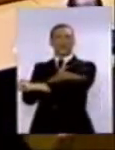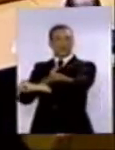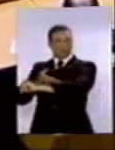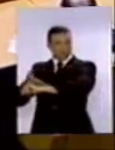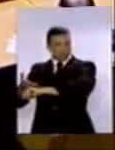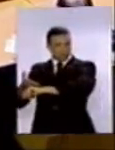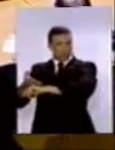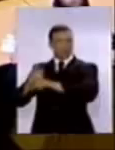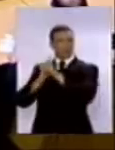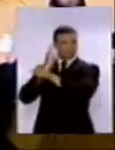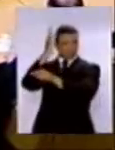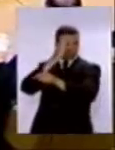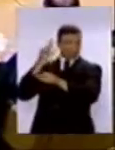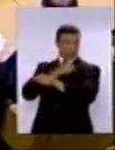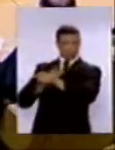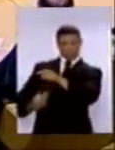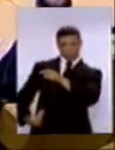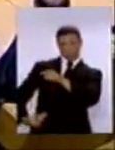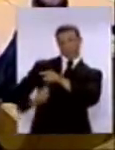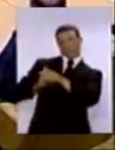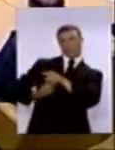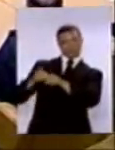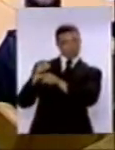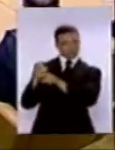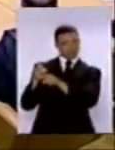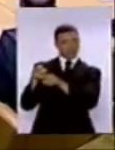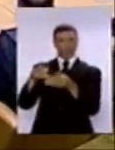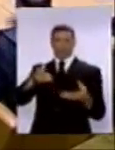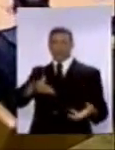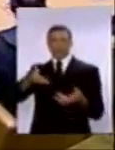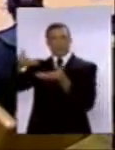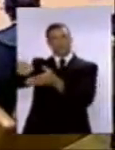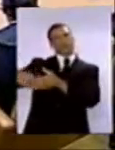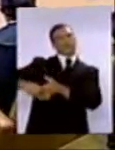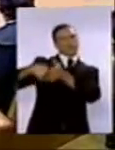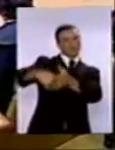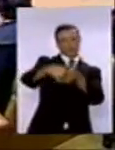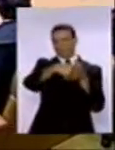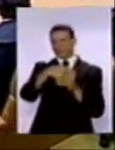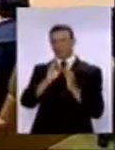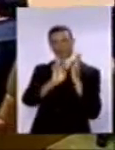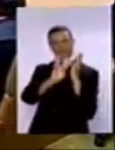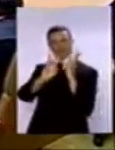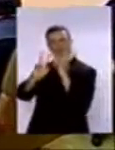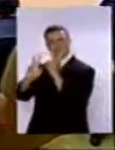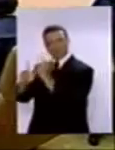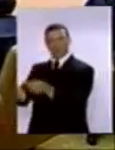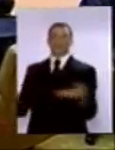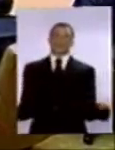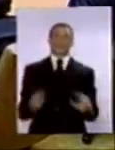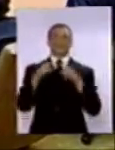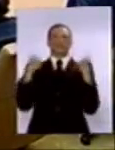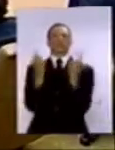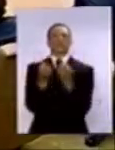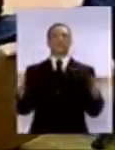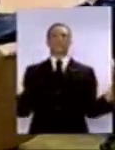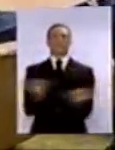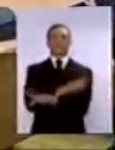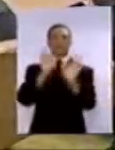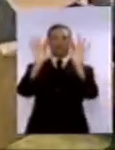teori albino zavascki receberá os cumprimentos está encerrada a sessão